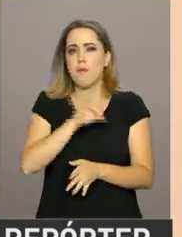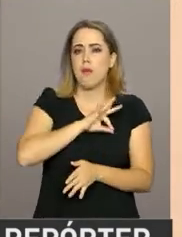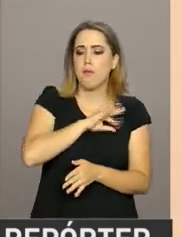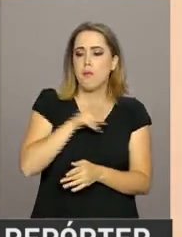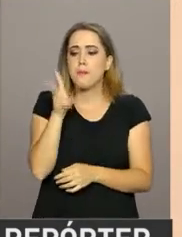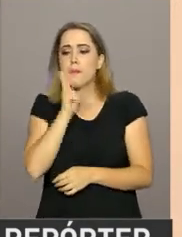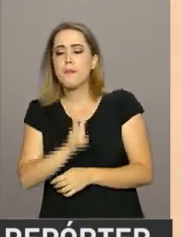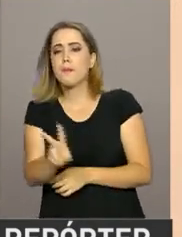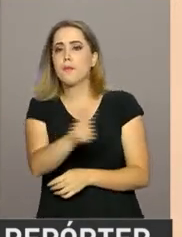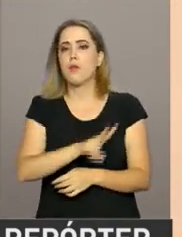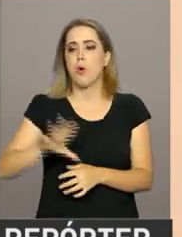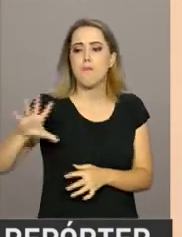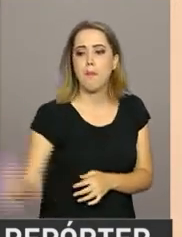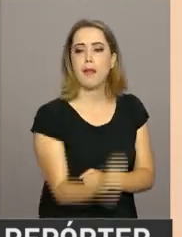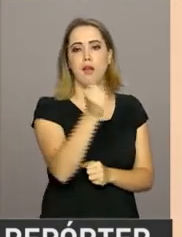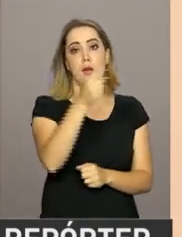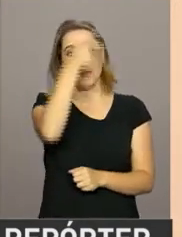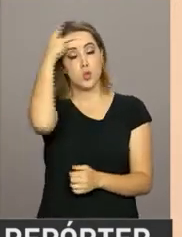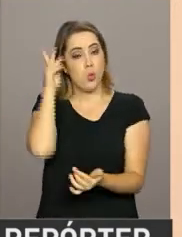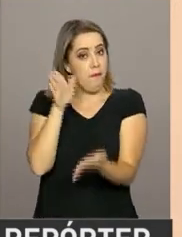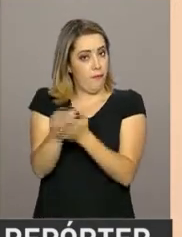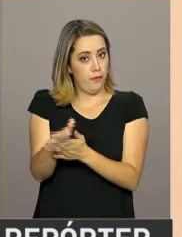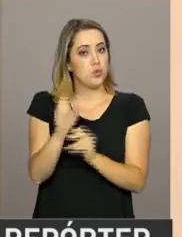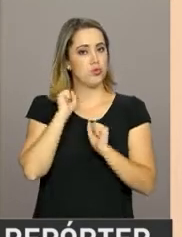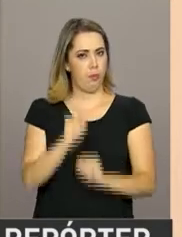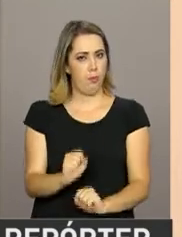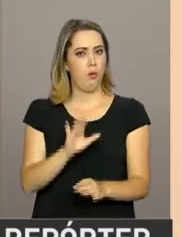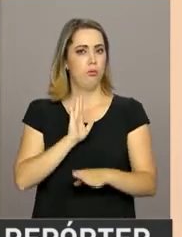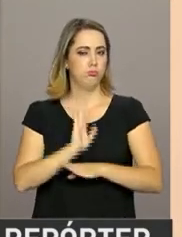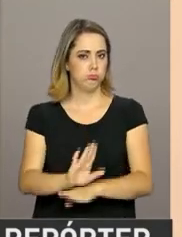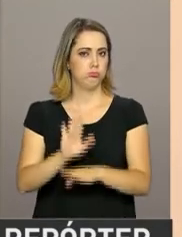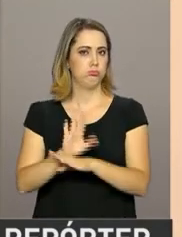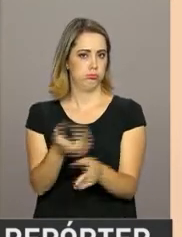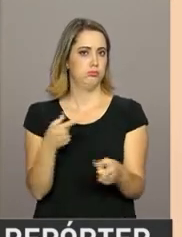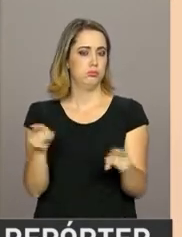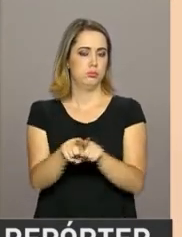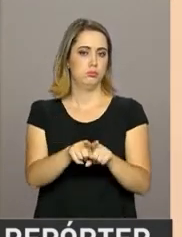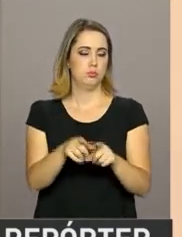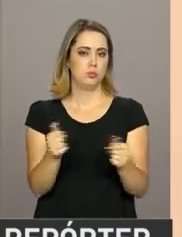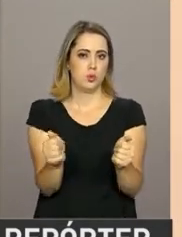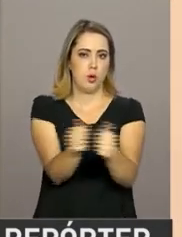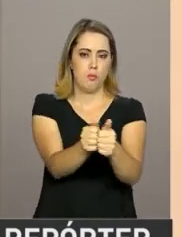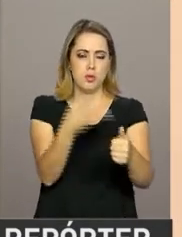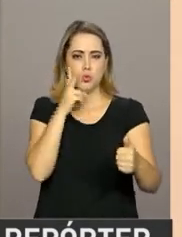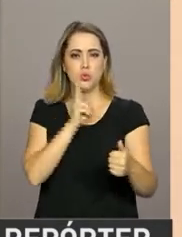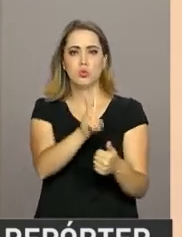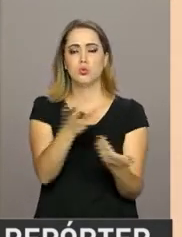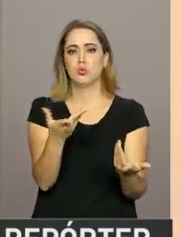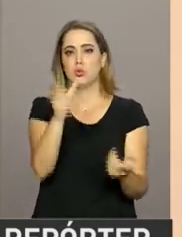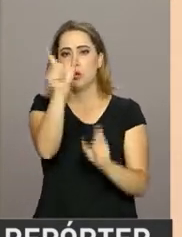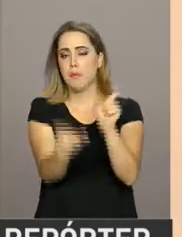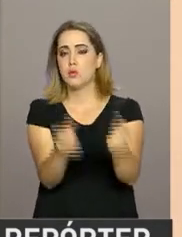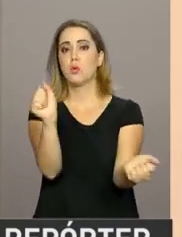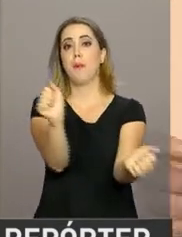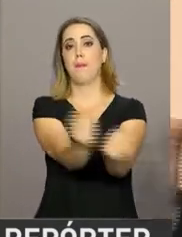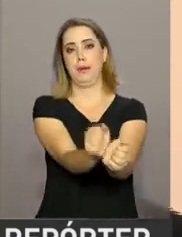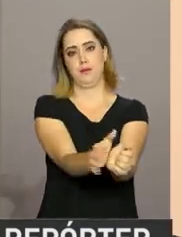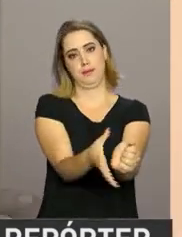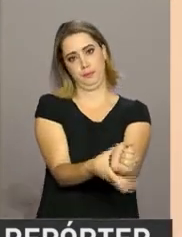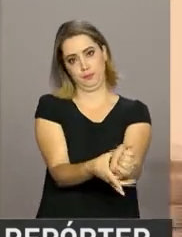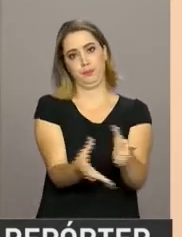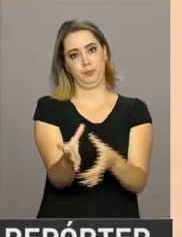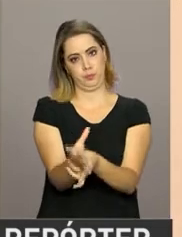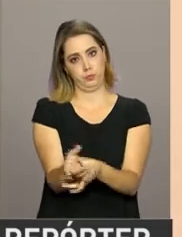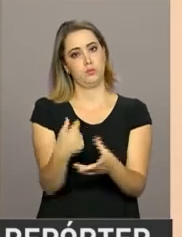de presos é o apoio inclusive a escolta e guarda de presos é pra irem ao